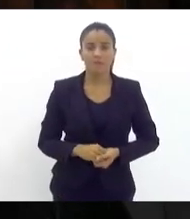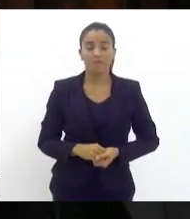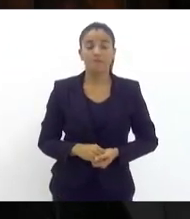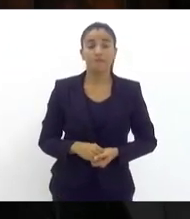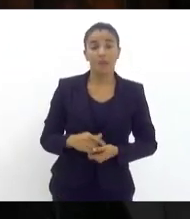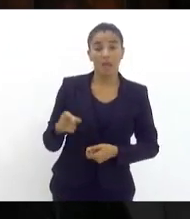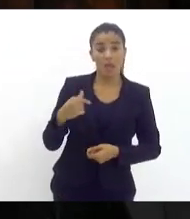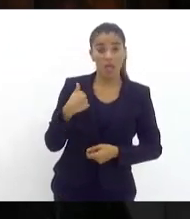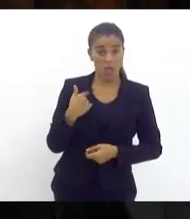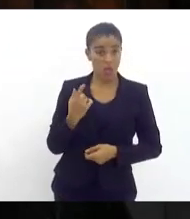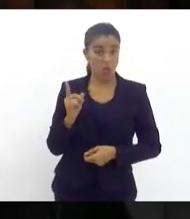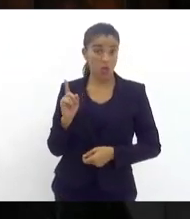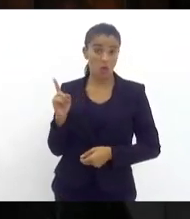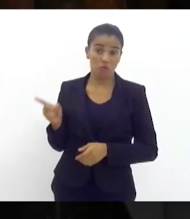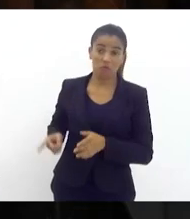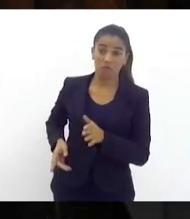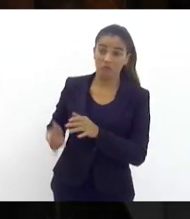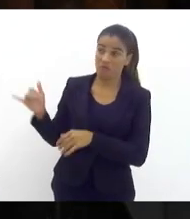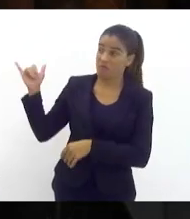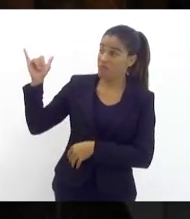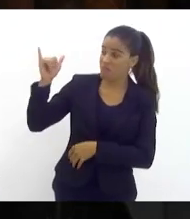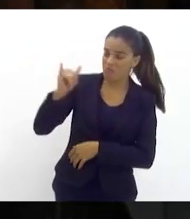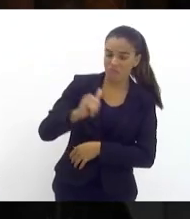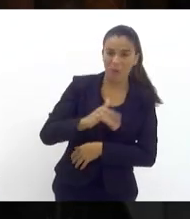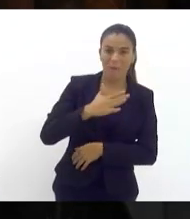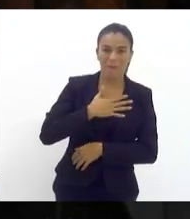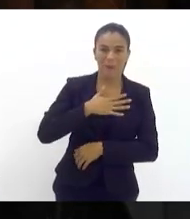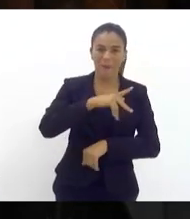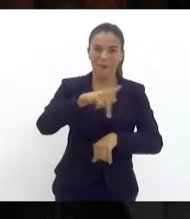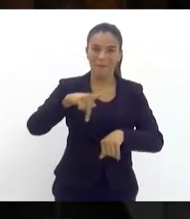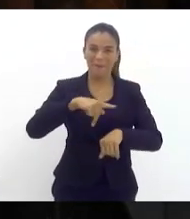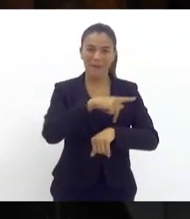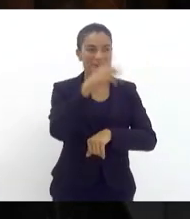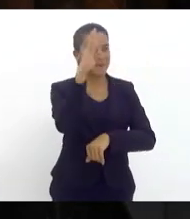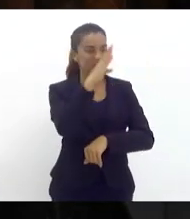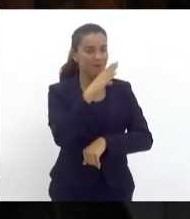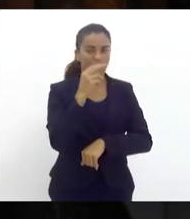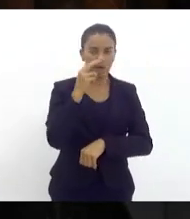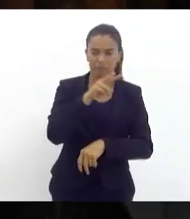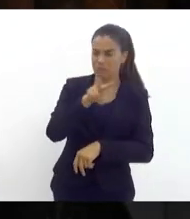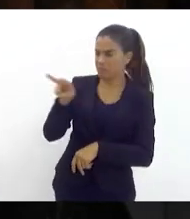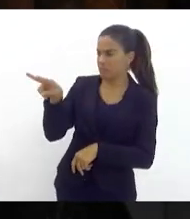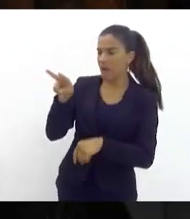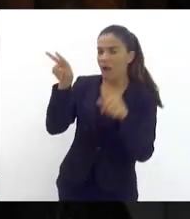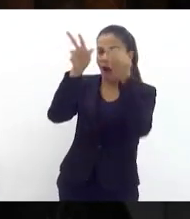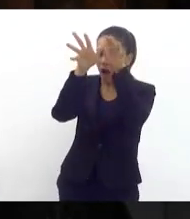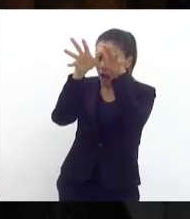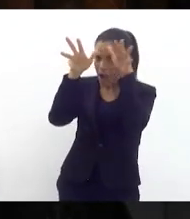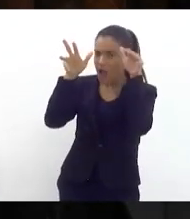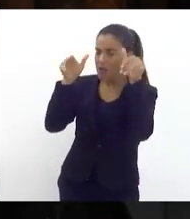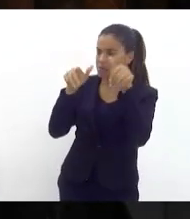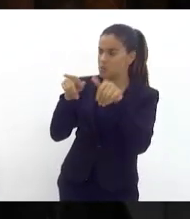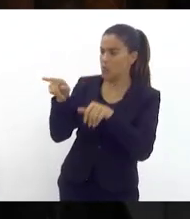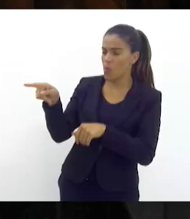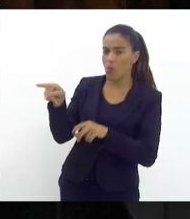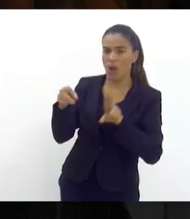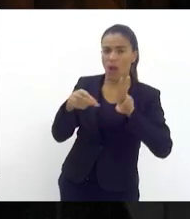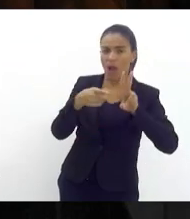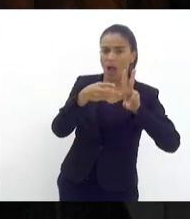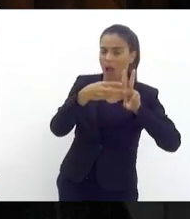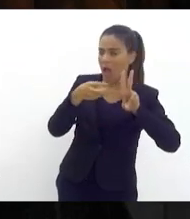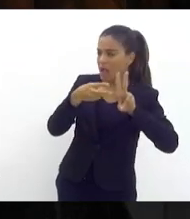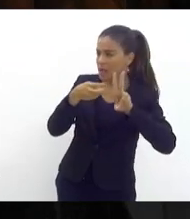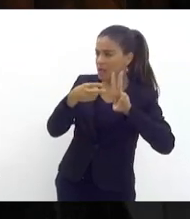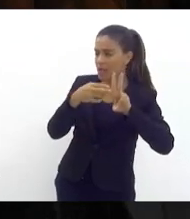se eu venho para o meu país vejo na Amazônia a Tribo do jornal